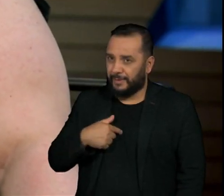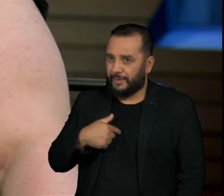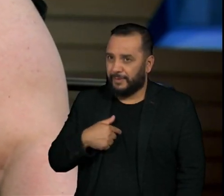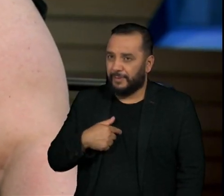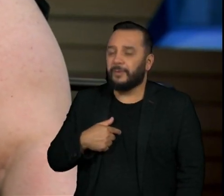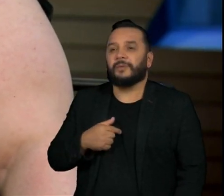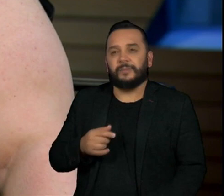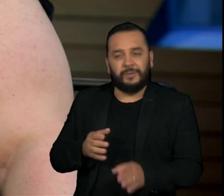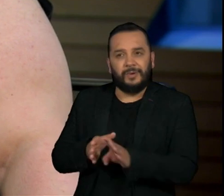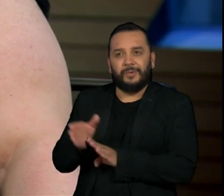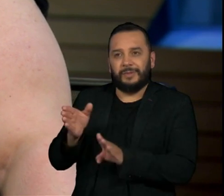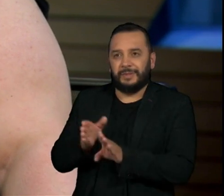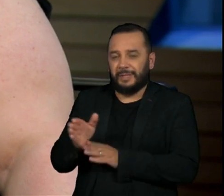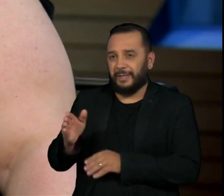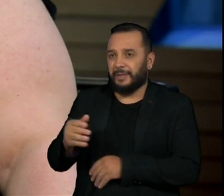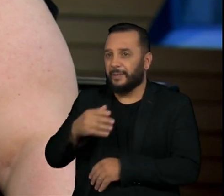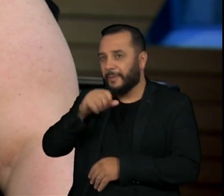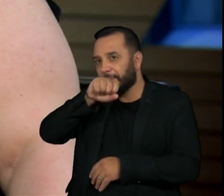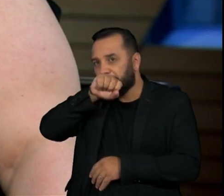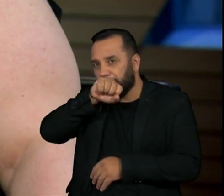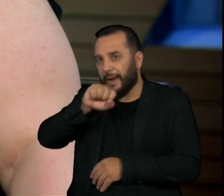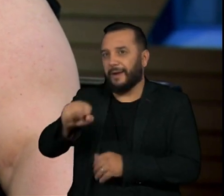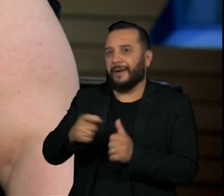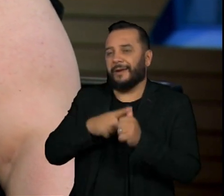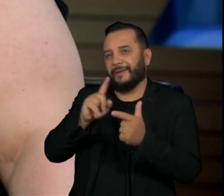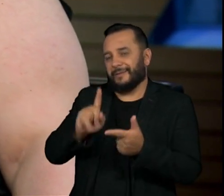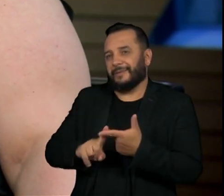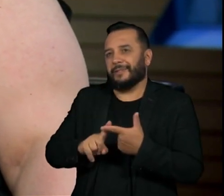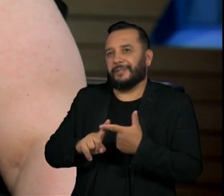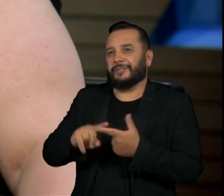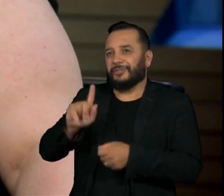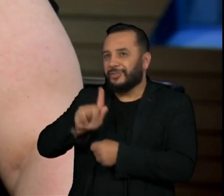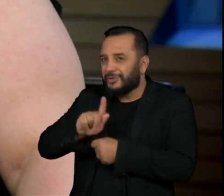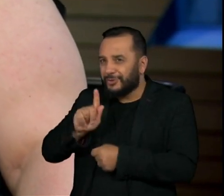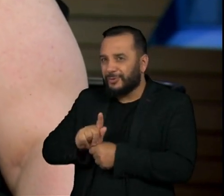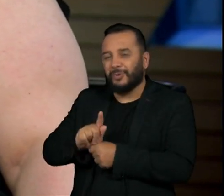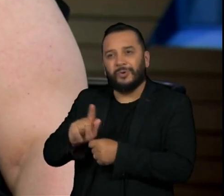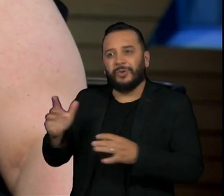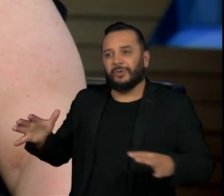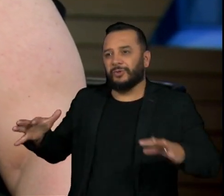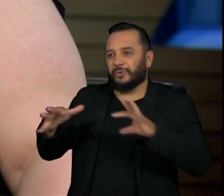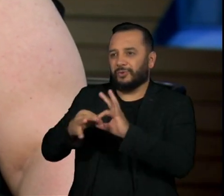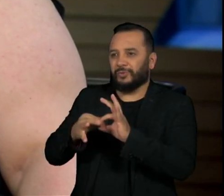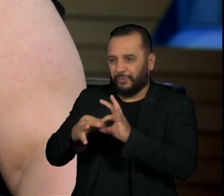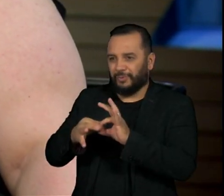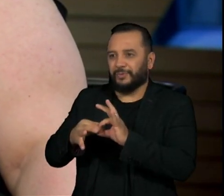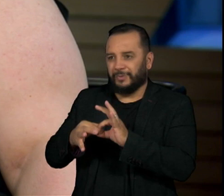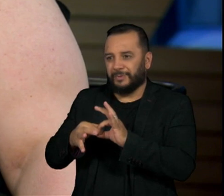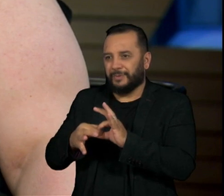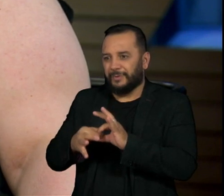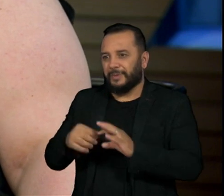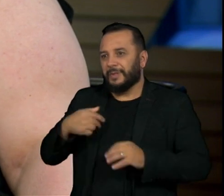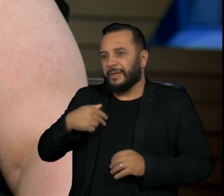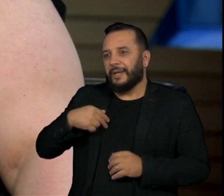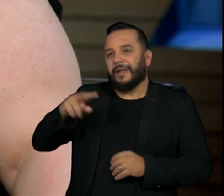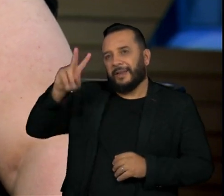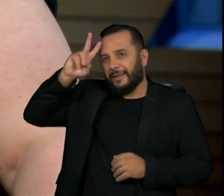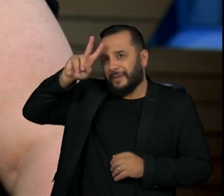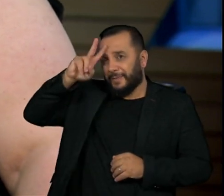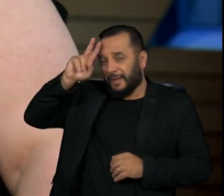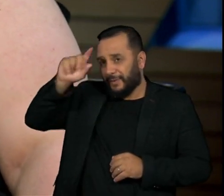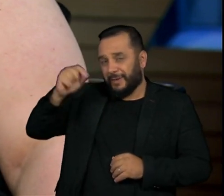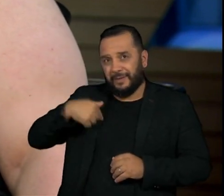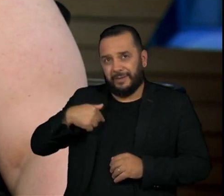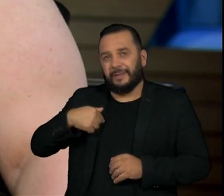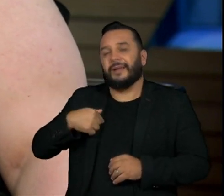os pais e para os gestores a importância de que pais e gestores estejam juntos. Né? Lembrar, lá na Lei de Diretrizes e Bases da